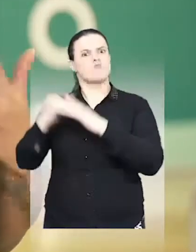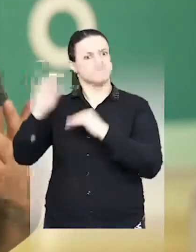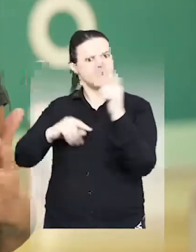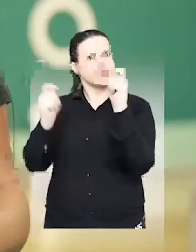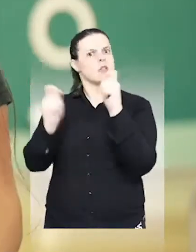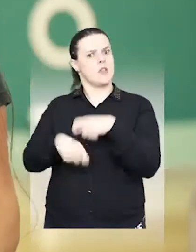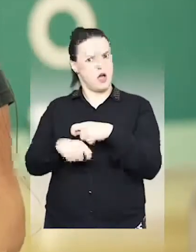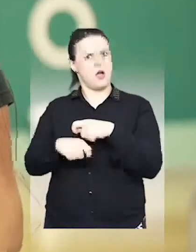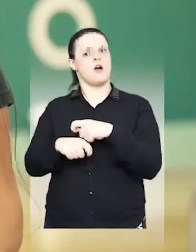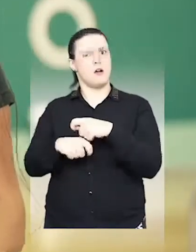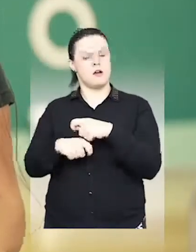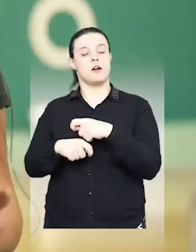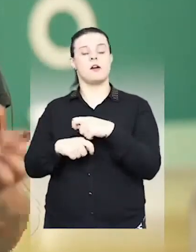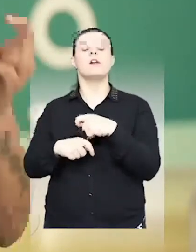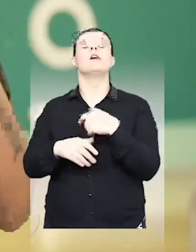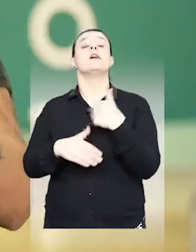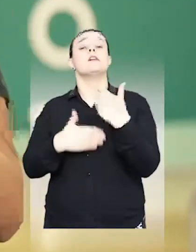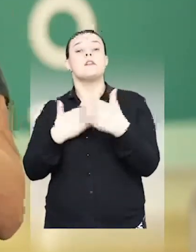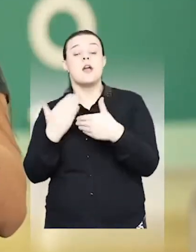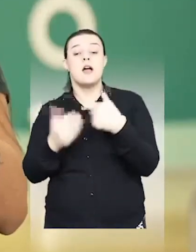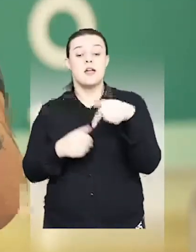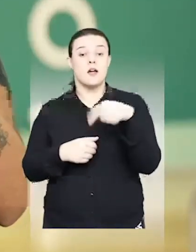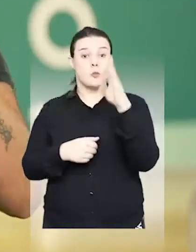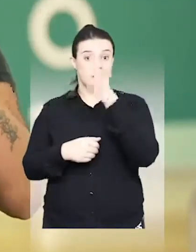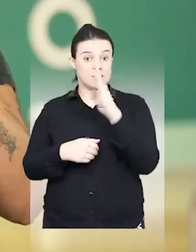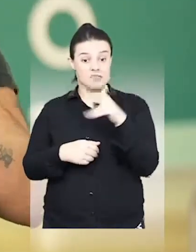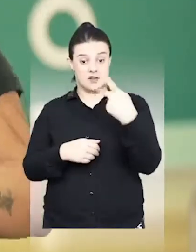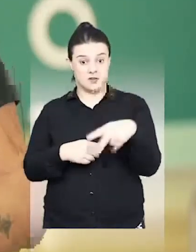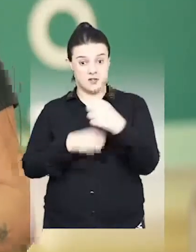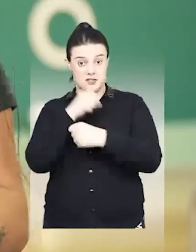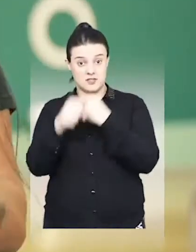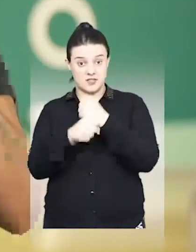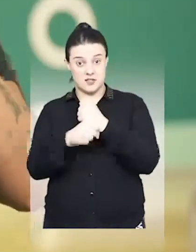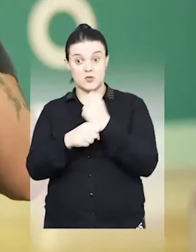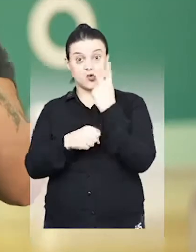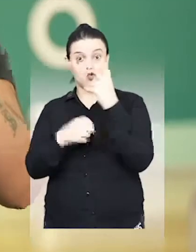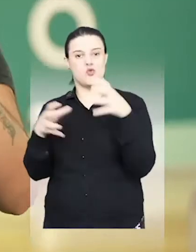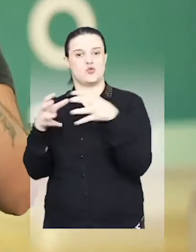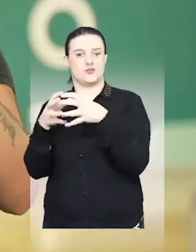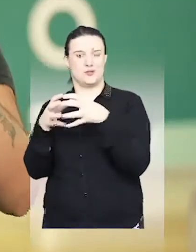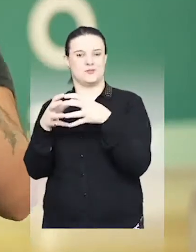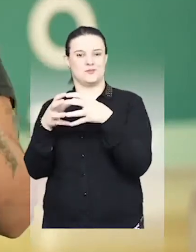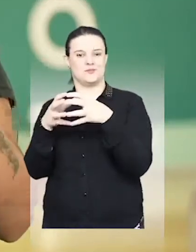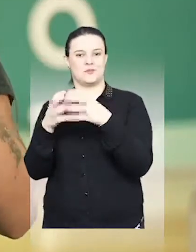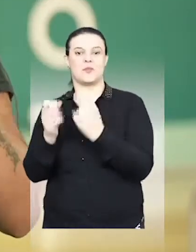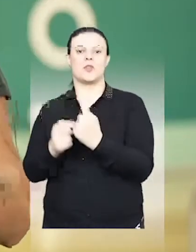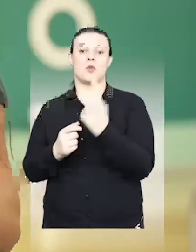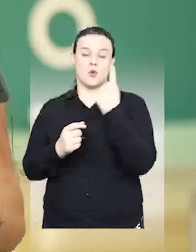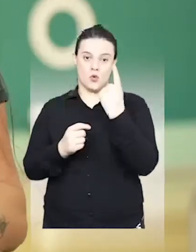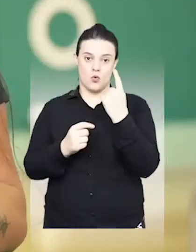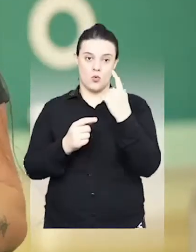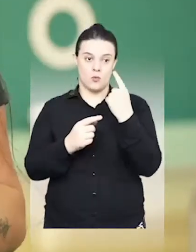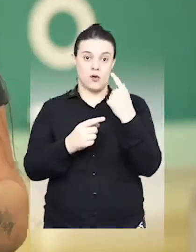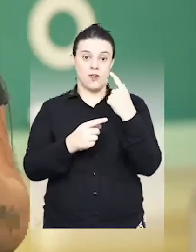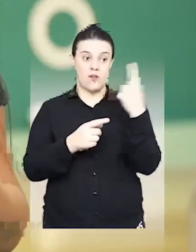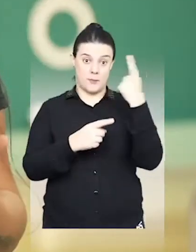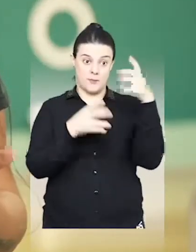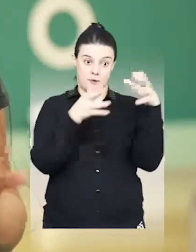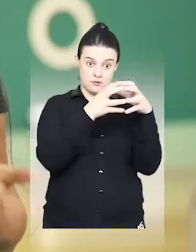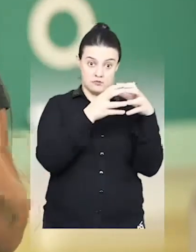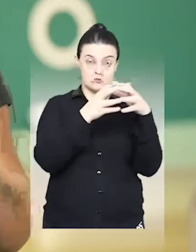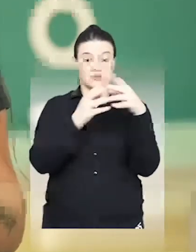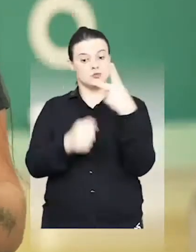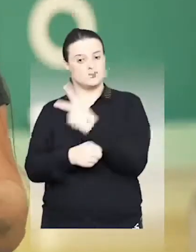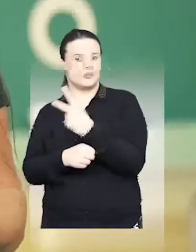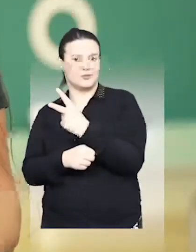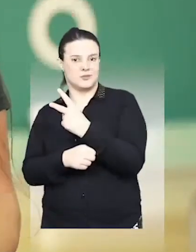muito capacitados. E nesse brasileiro desse ano a gente veio com 2 equipes, o Ronins A na 1ª divisão